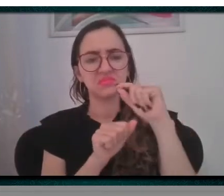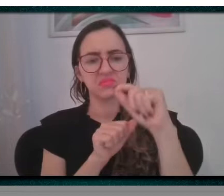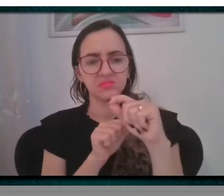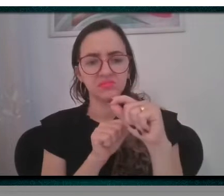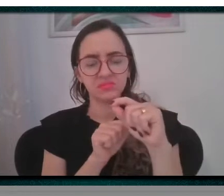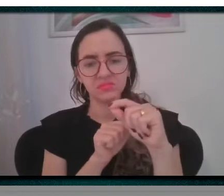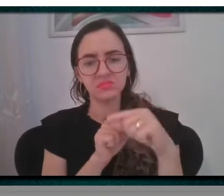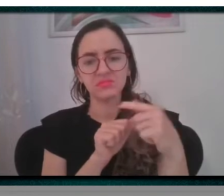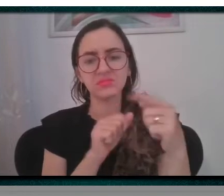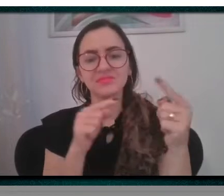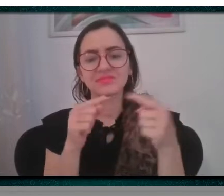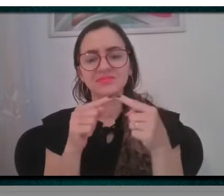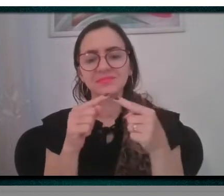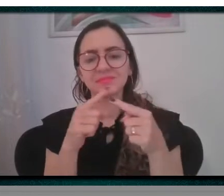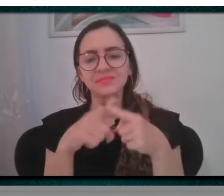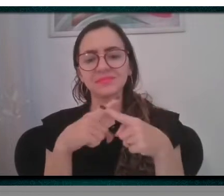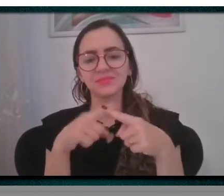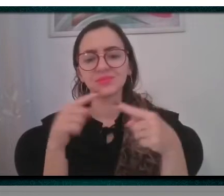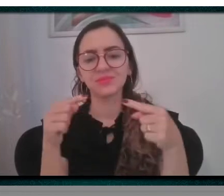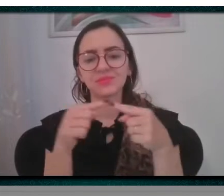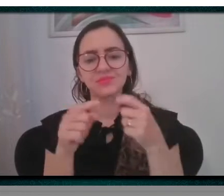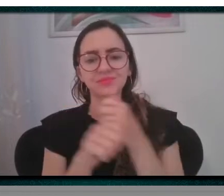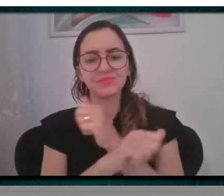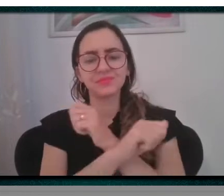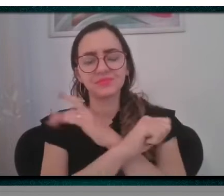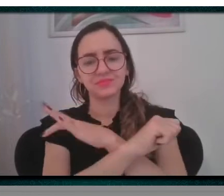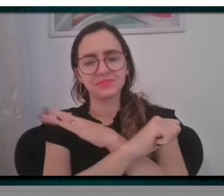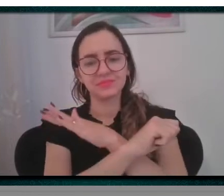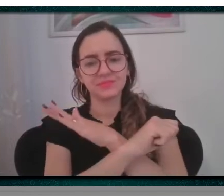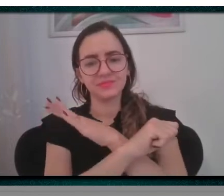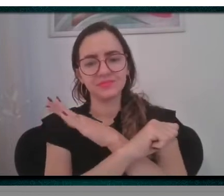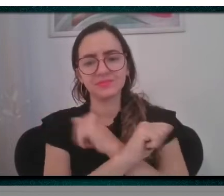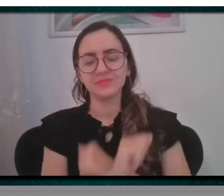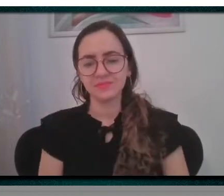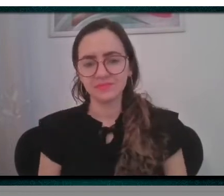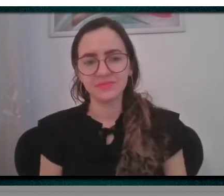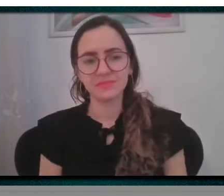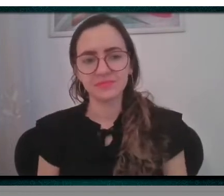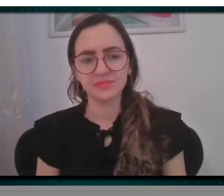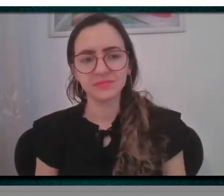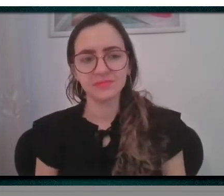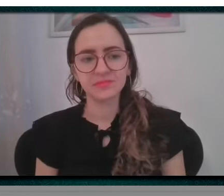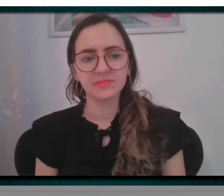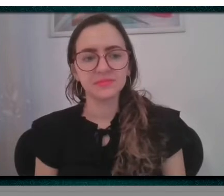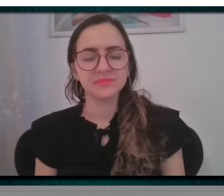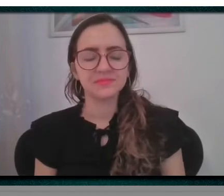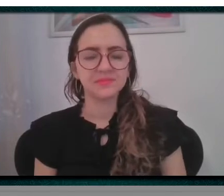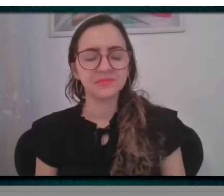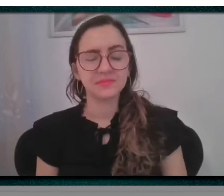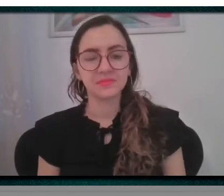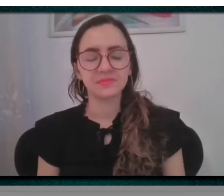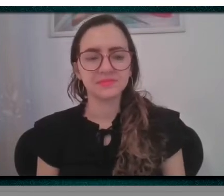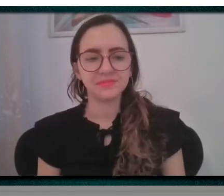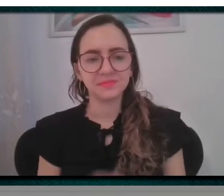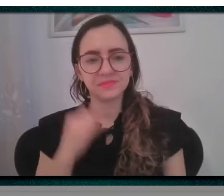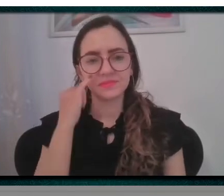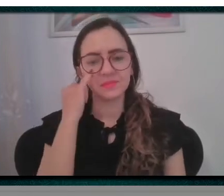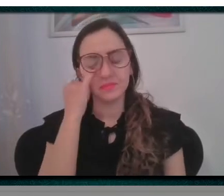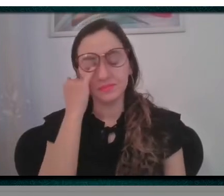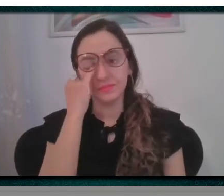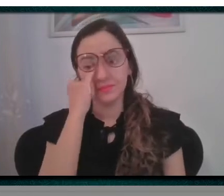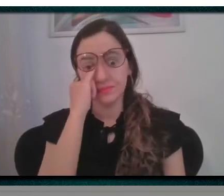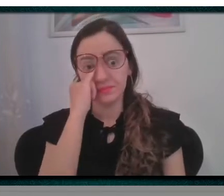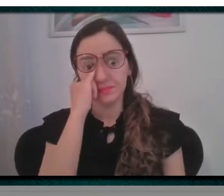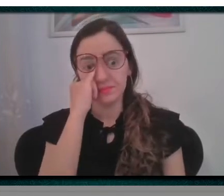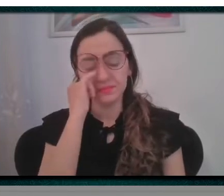ácido. Certo? Então, o Kc, que é uma constante de equilíbrio, é a mesma coisa que o Ka. A diferença é que esse